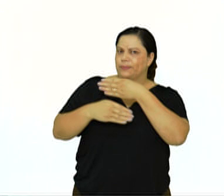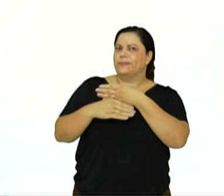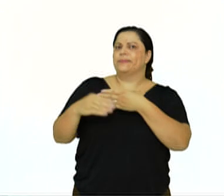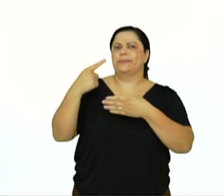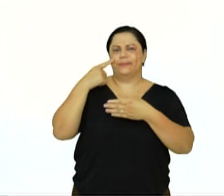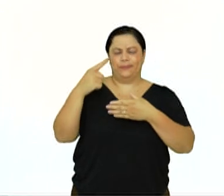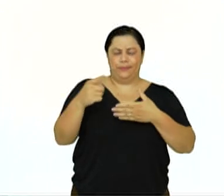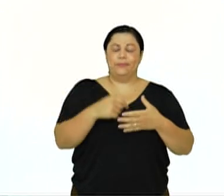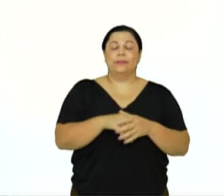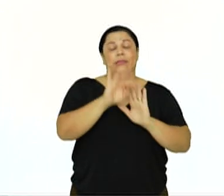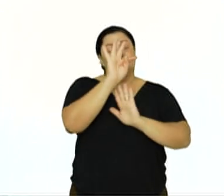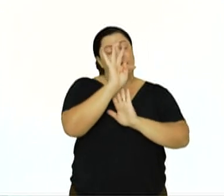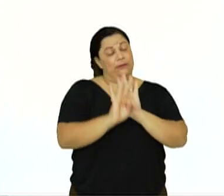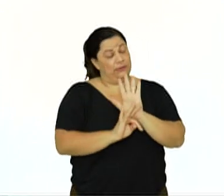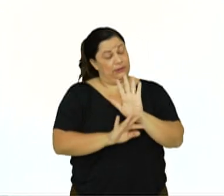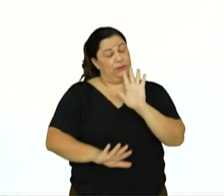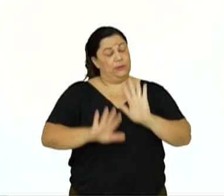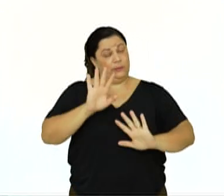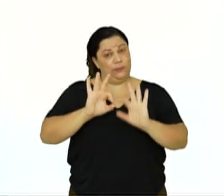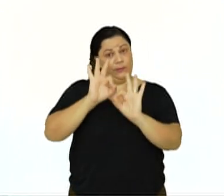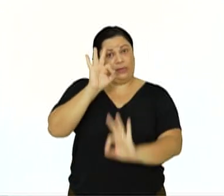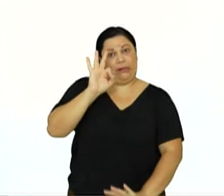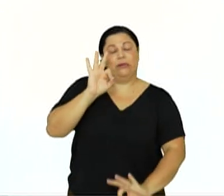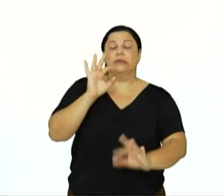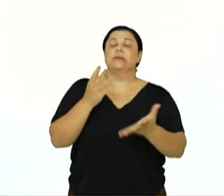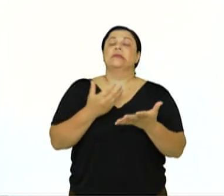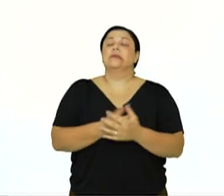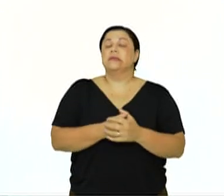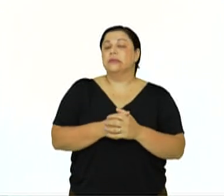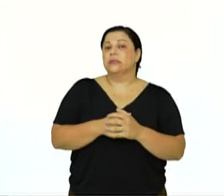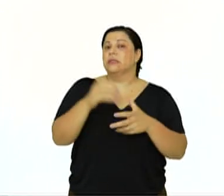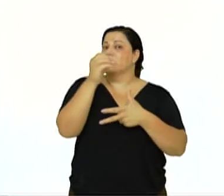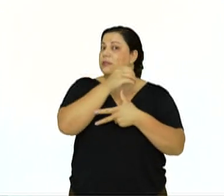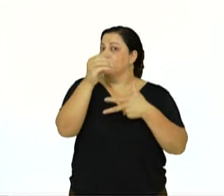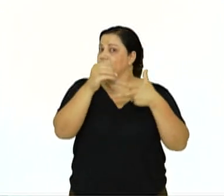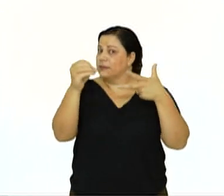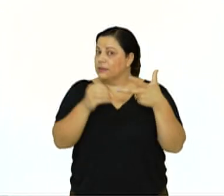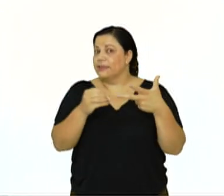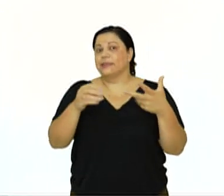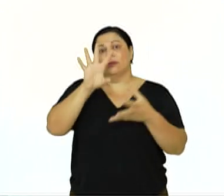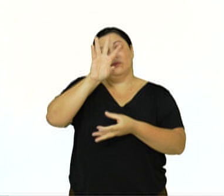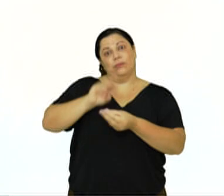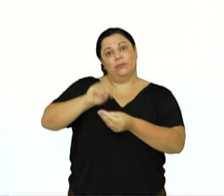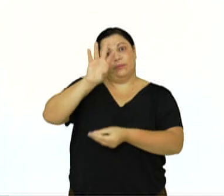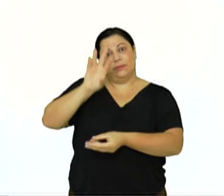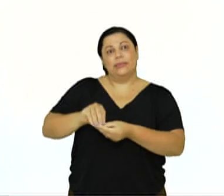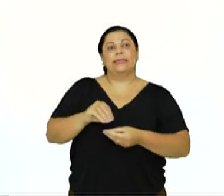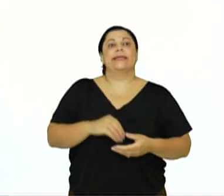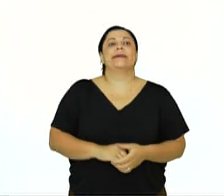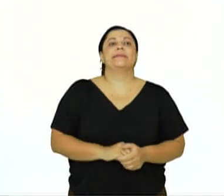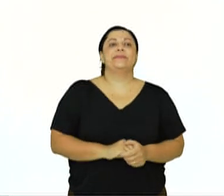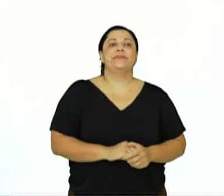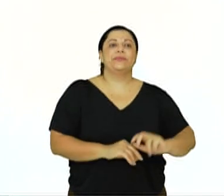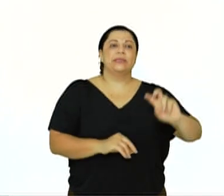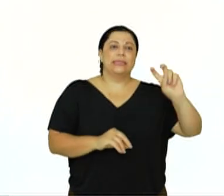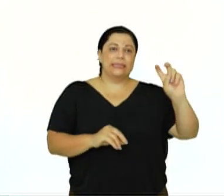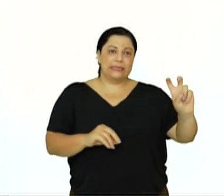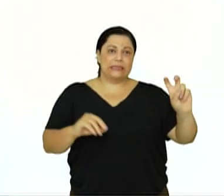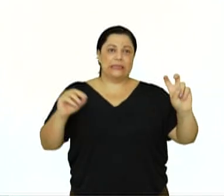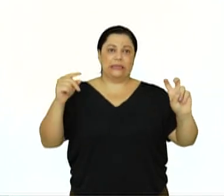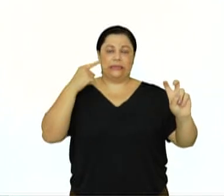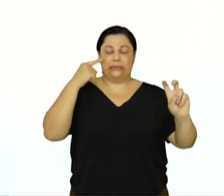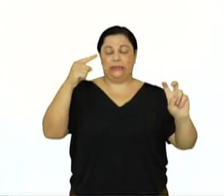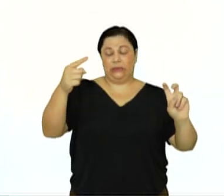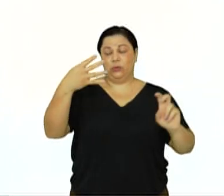às vezes o texto é enorme, como é o caso das questões do Enem, então é melhor fazer um resumo. A aresta base 5 e o volume 40